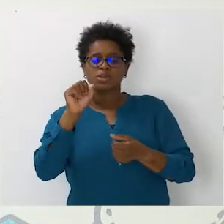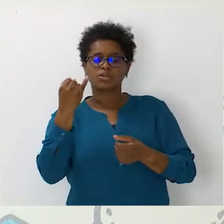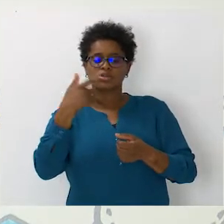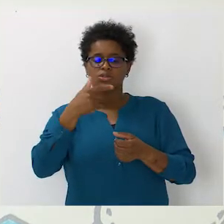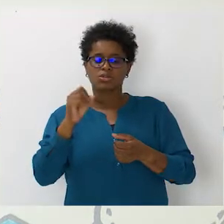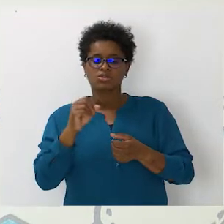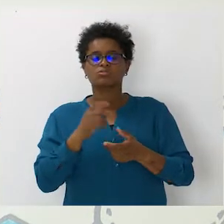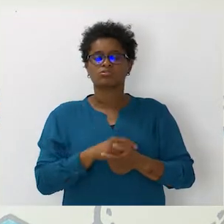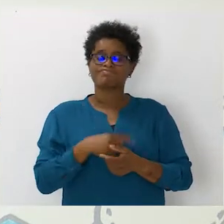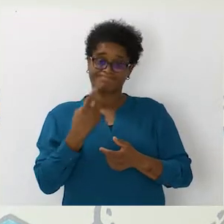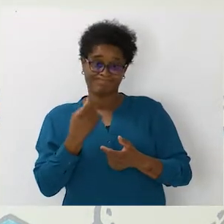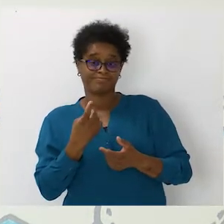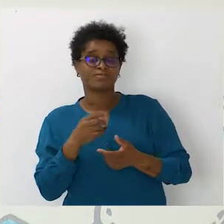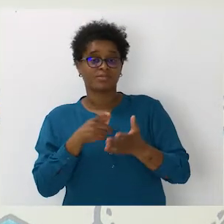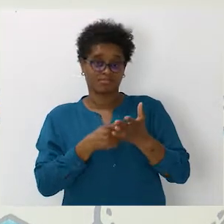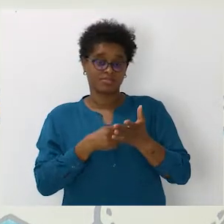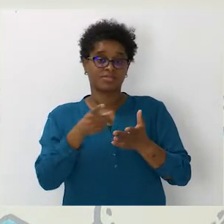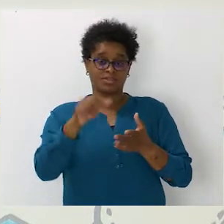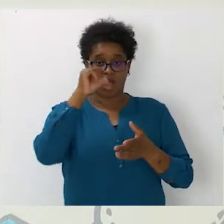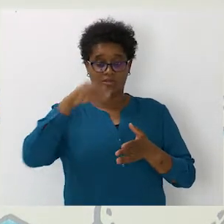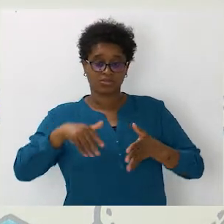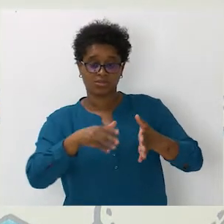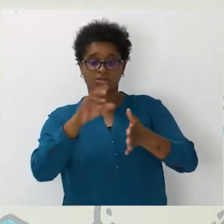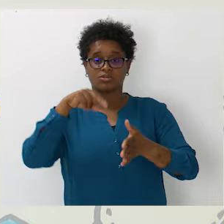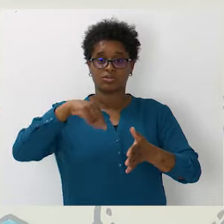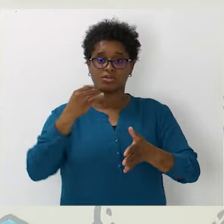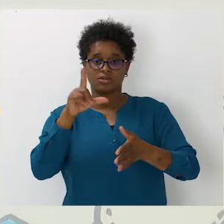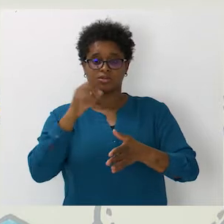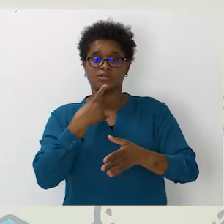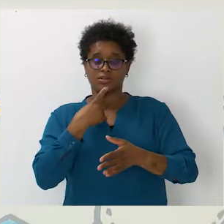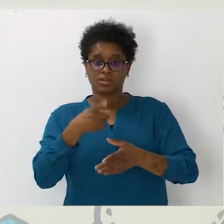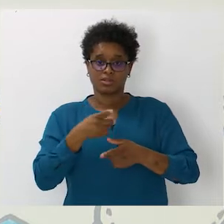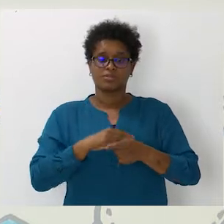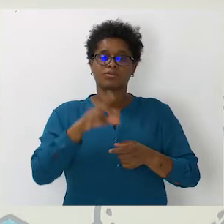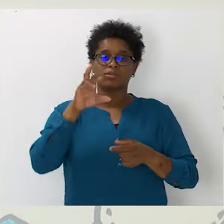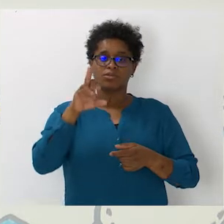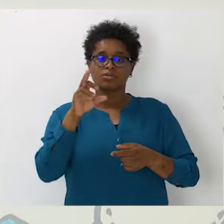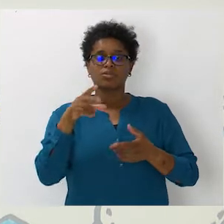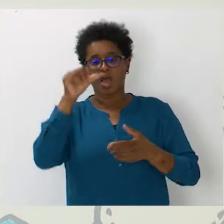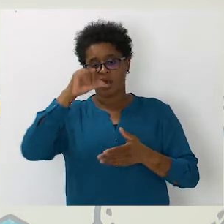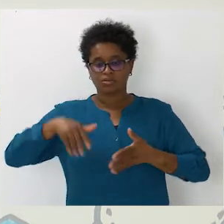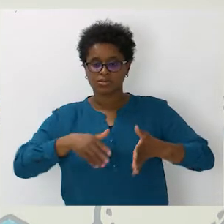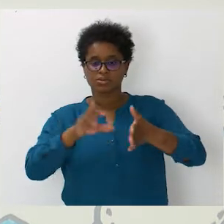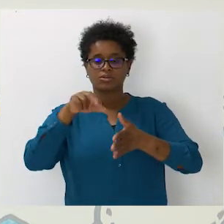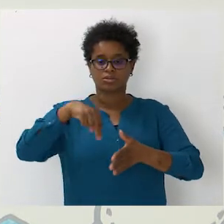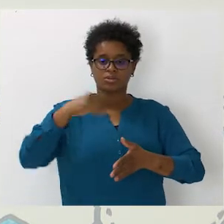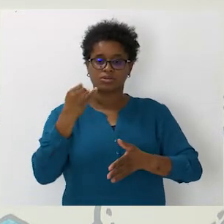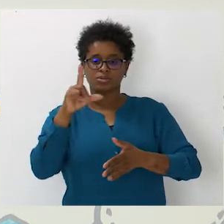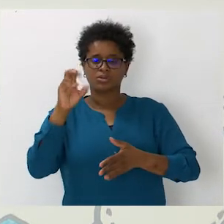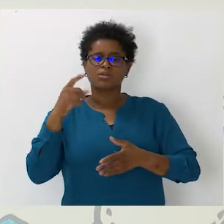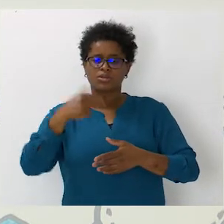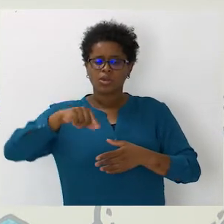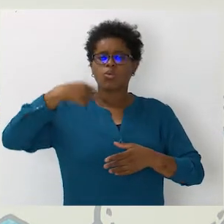Egito depende do Rio Nilo. Ok? Portanto, o Rio Nilo ainda tem